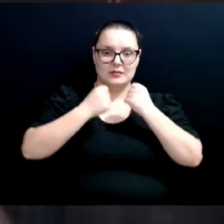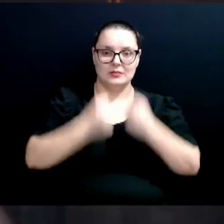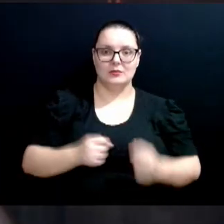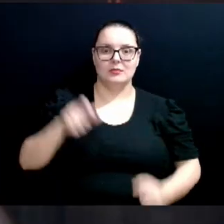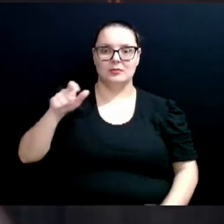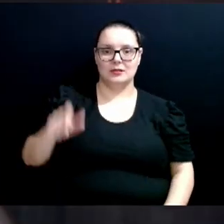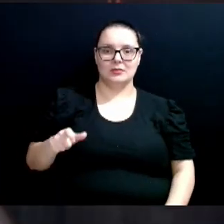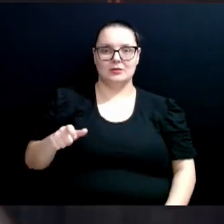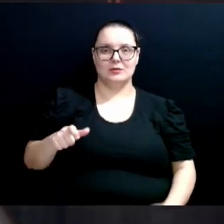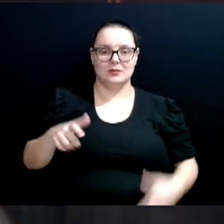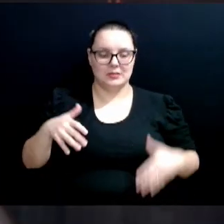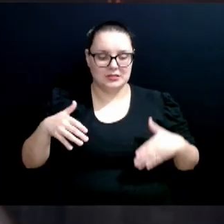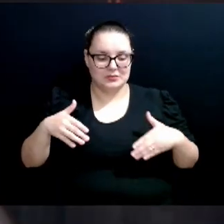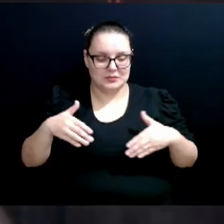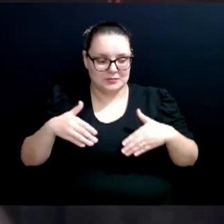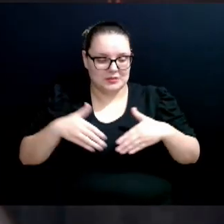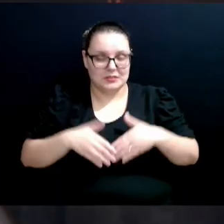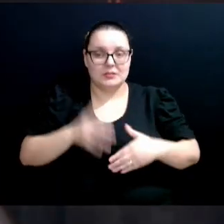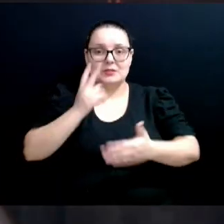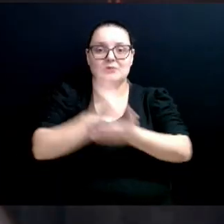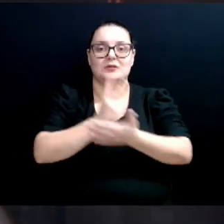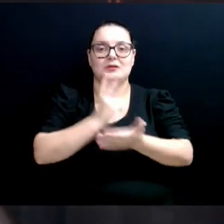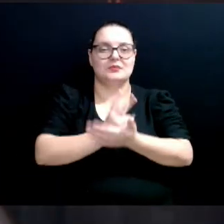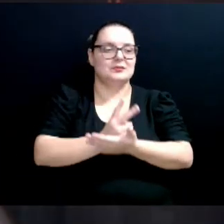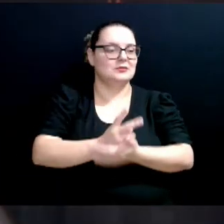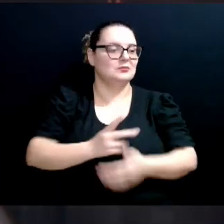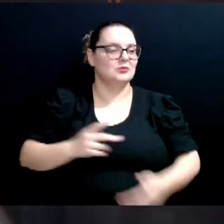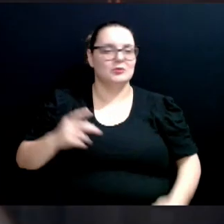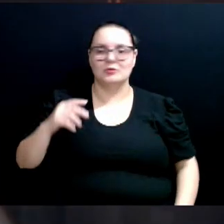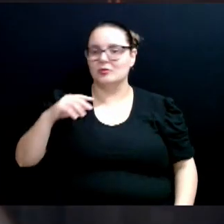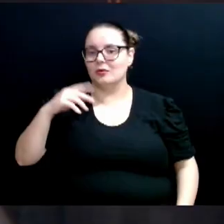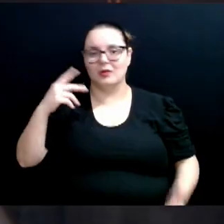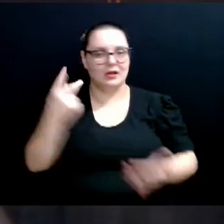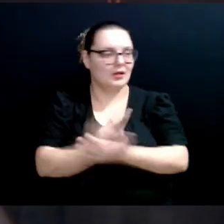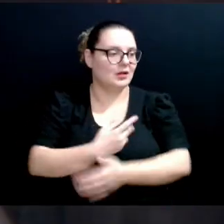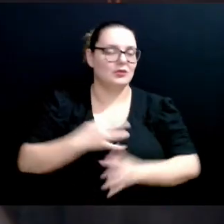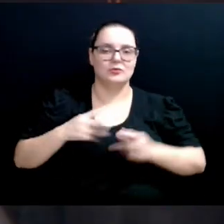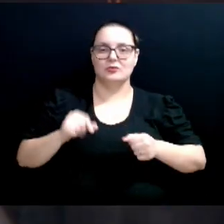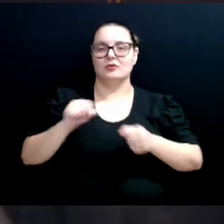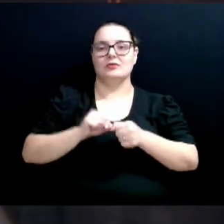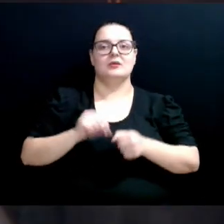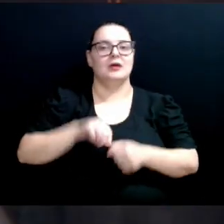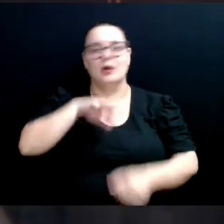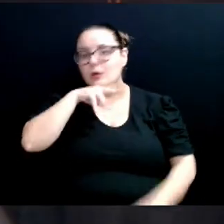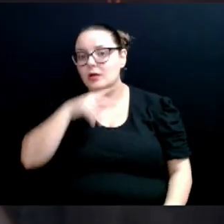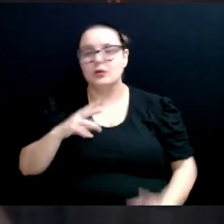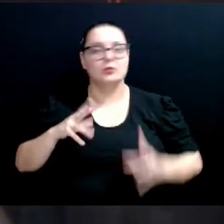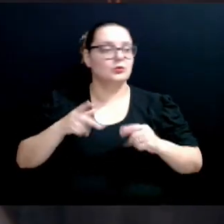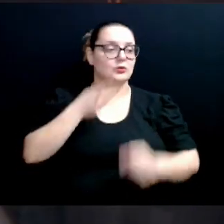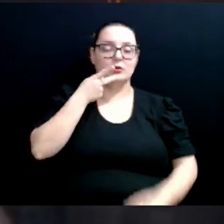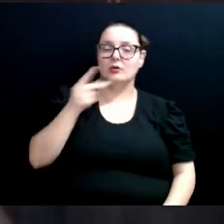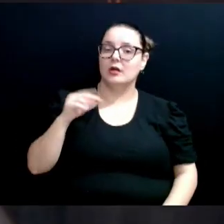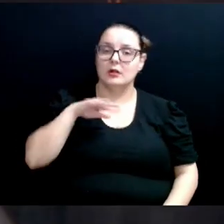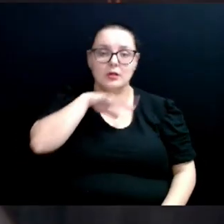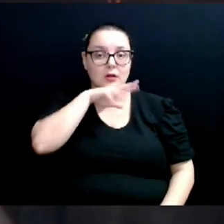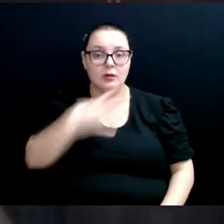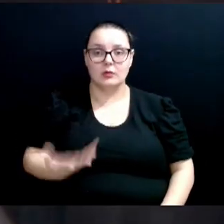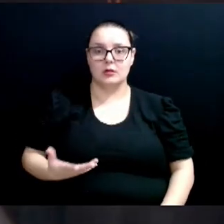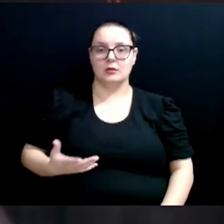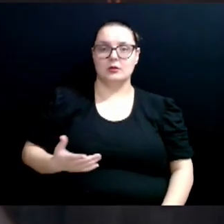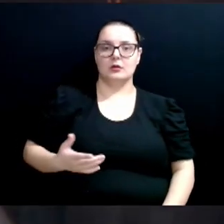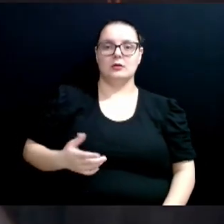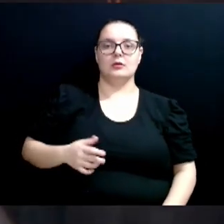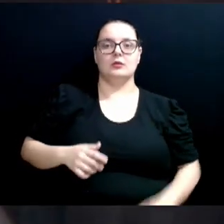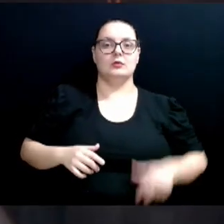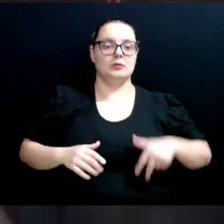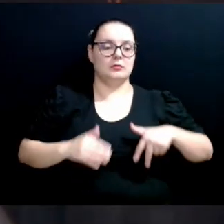diminuído. Eu sempre estou inadequada, tudo que eu faço é ruim, tudo que eu falo é ruim, e às vezes o outro vai crescendo nessa dinâmica, e